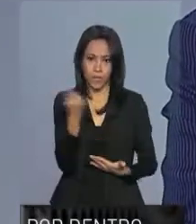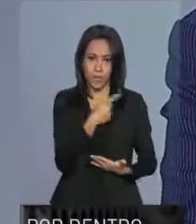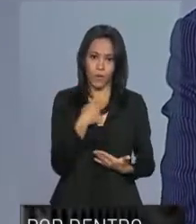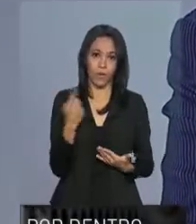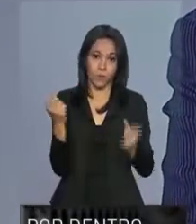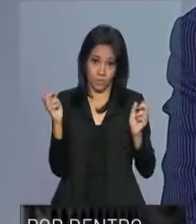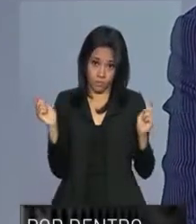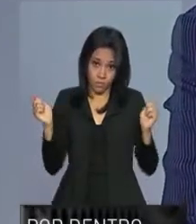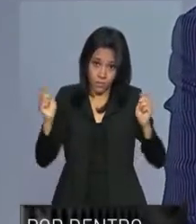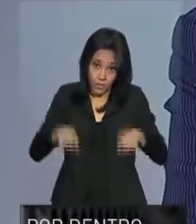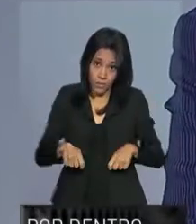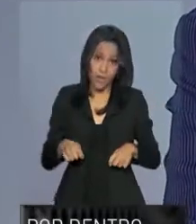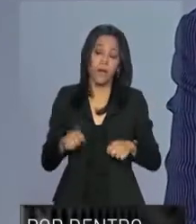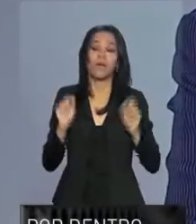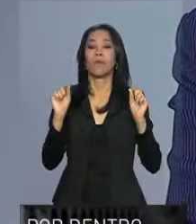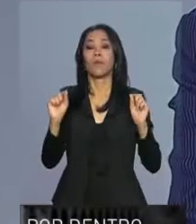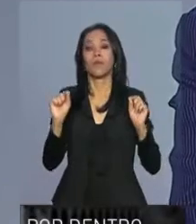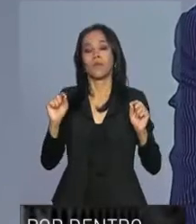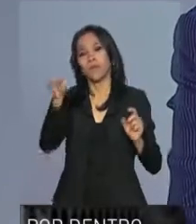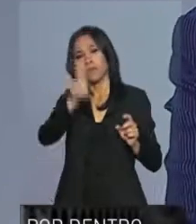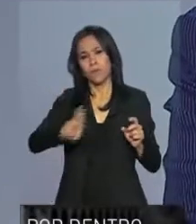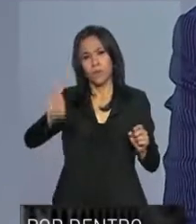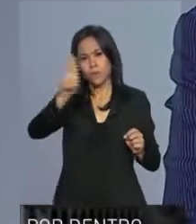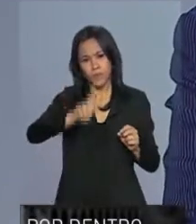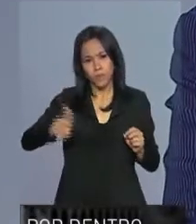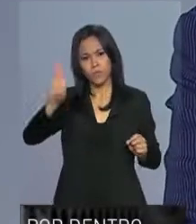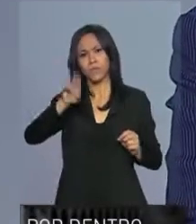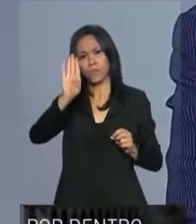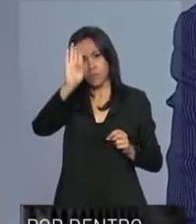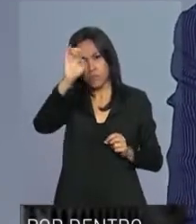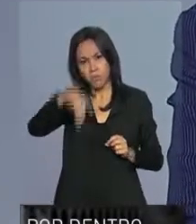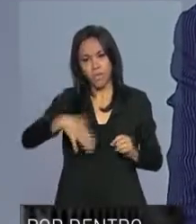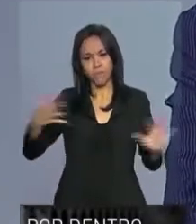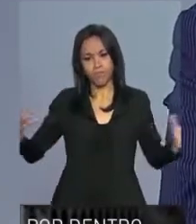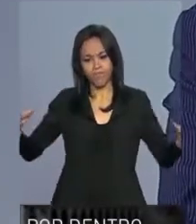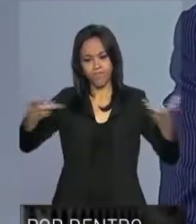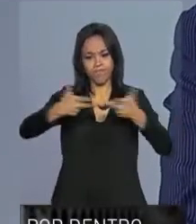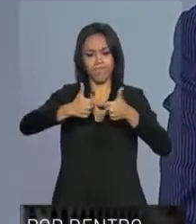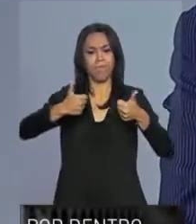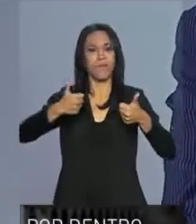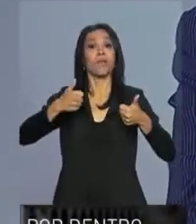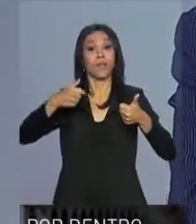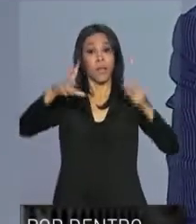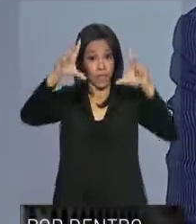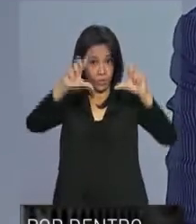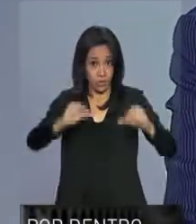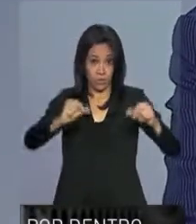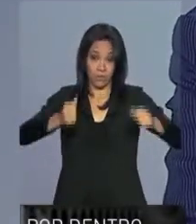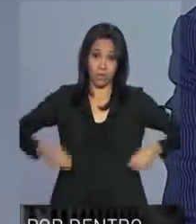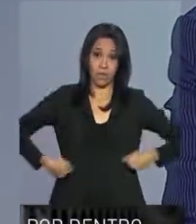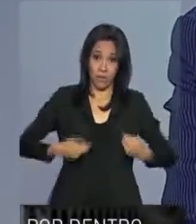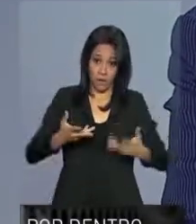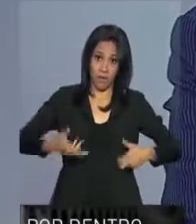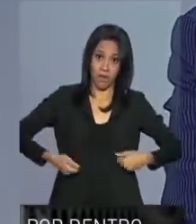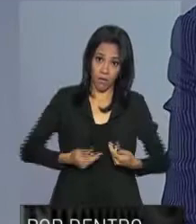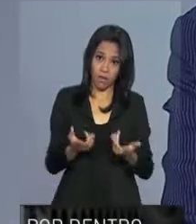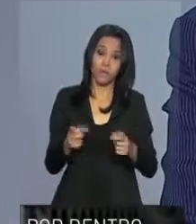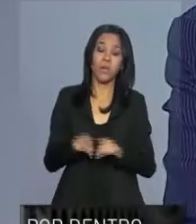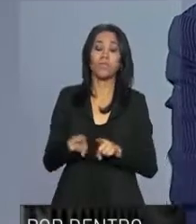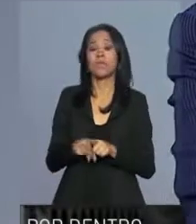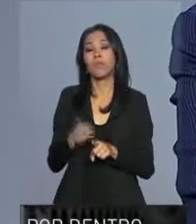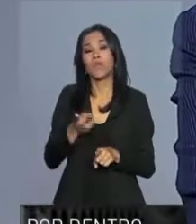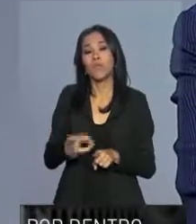dinamizar a utilização com eficiência energética não só reduzindo custos mas contribuindo para a sustentabilidade